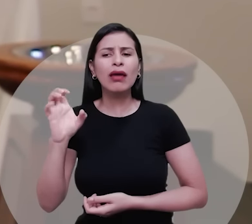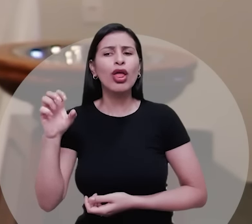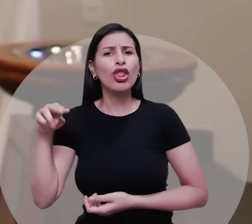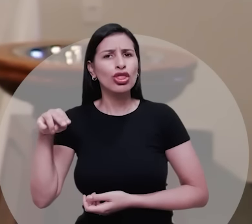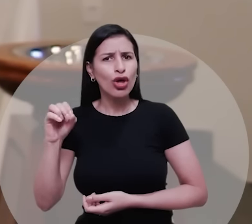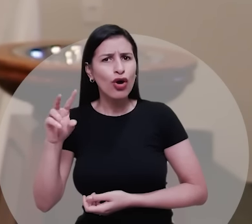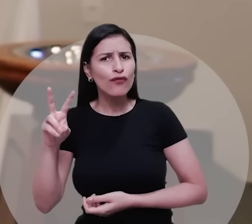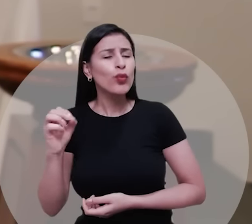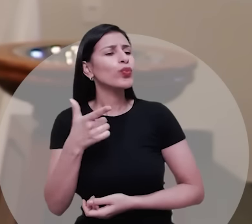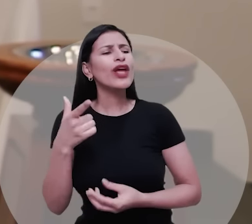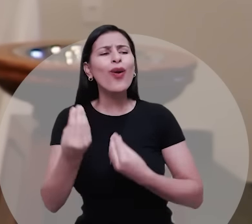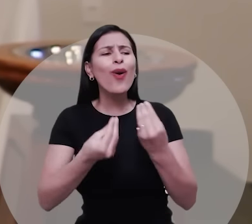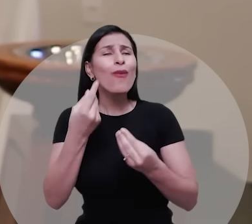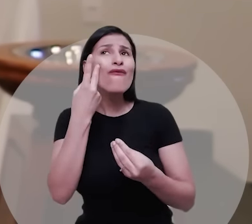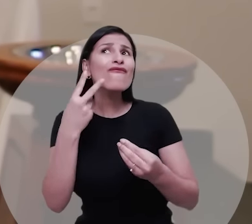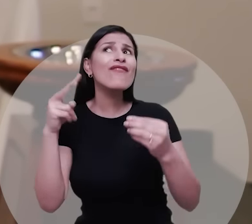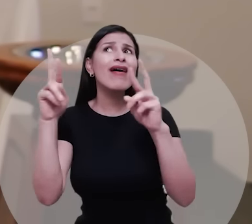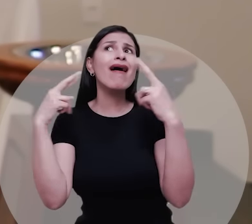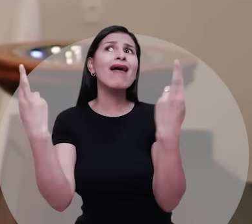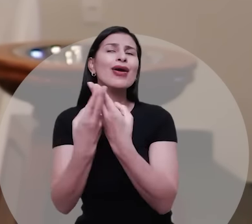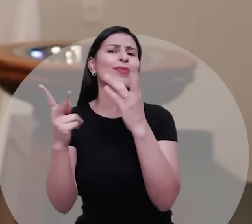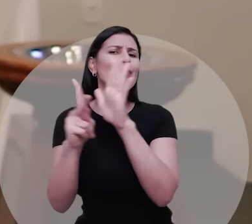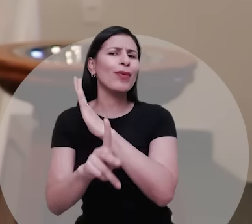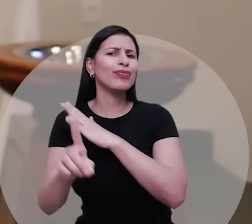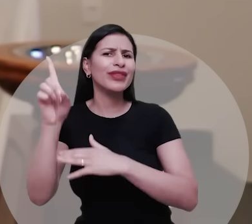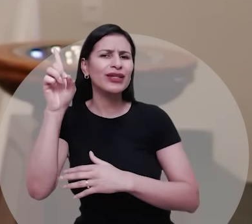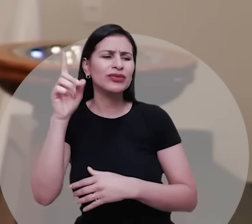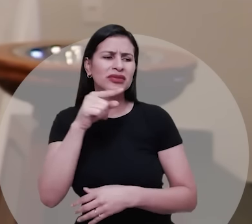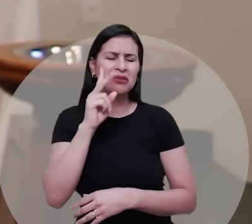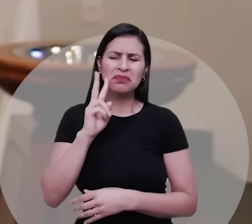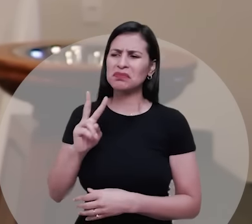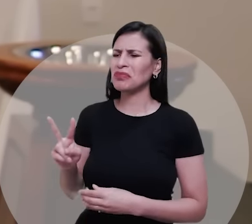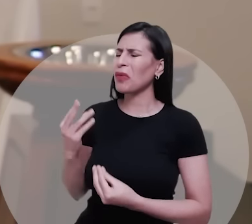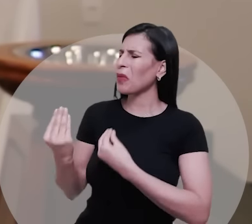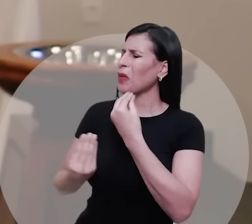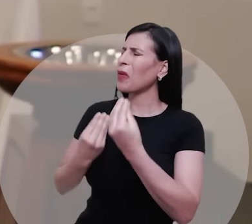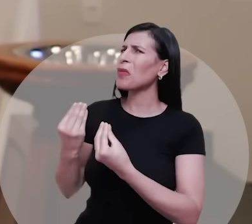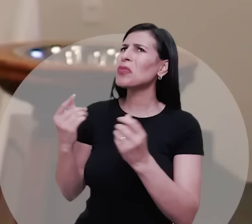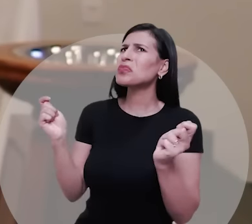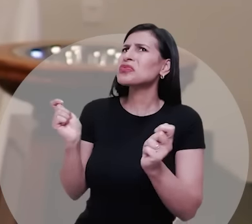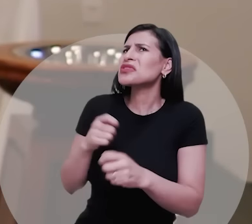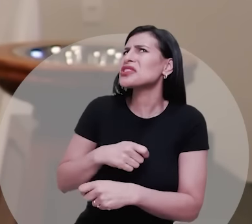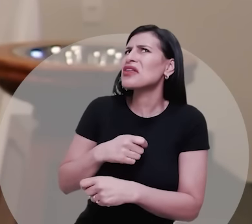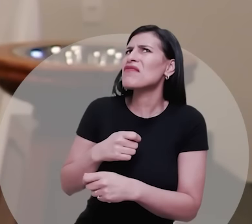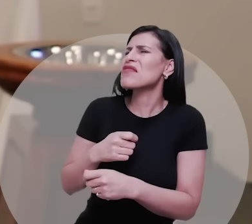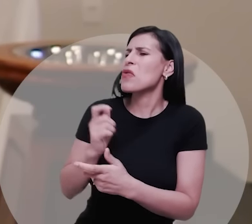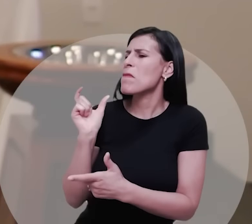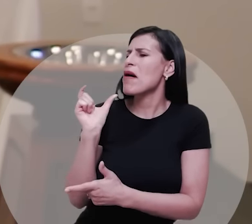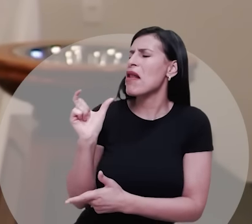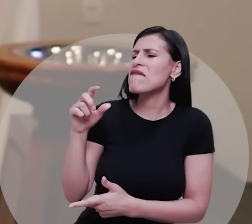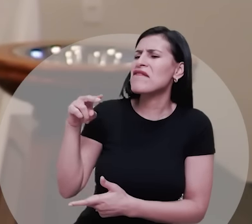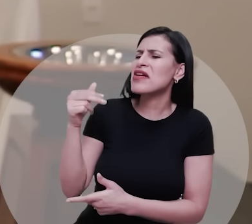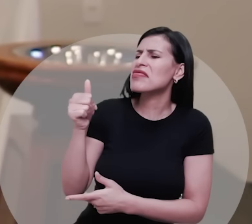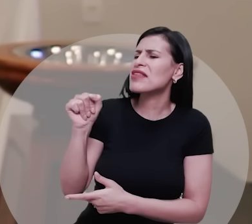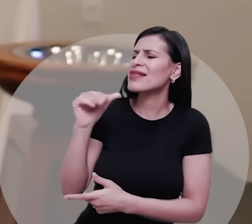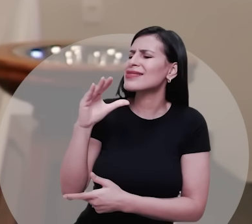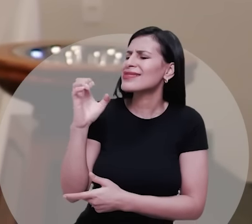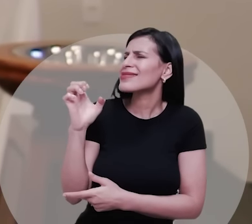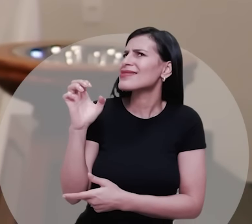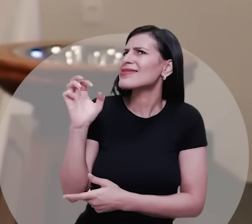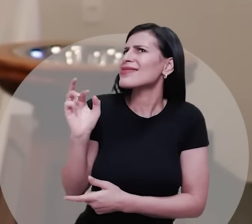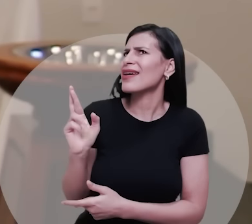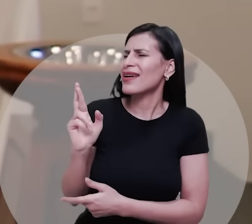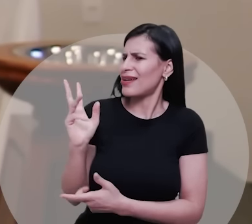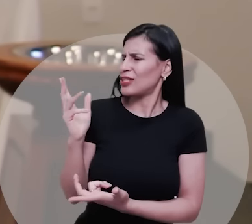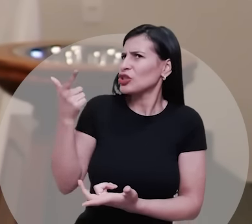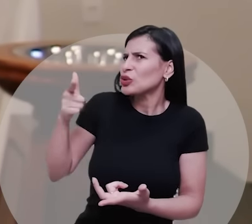Nicodemos perguntou: como pode um homem nascer sendo velho? Será que pode voltar ao ventre materno